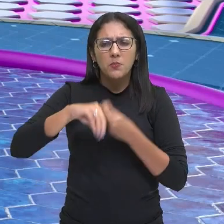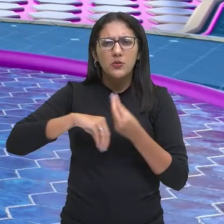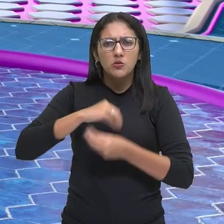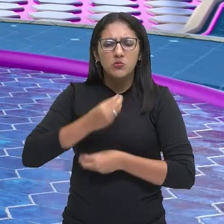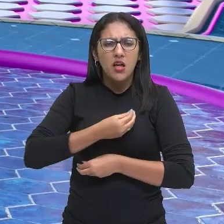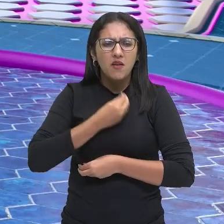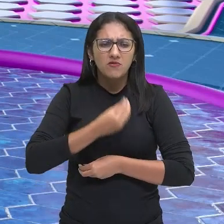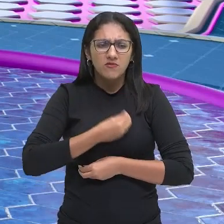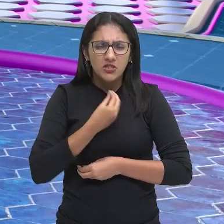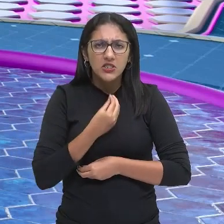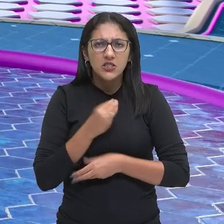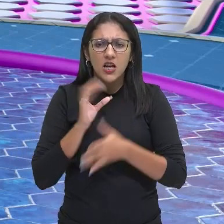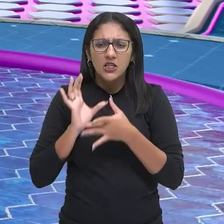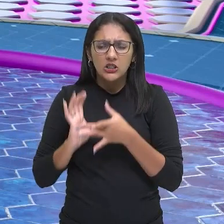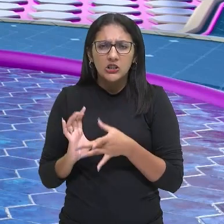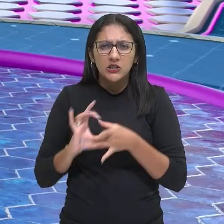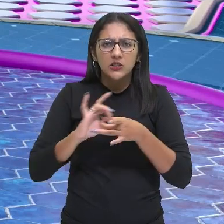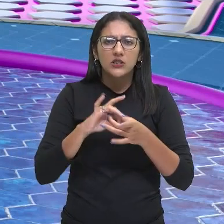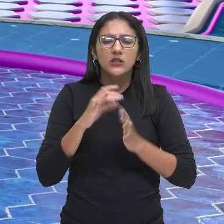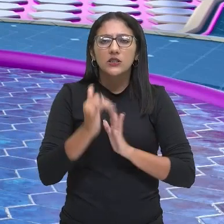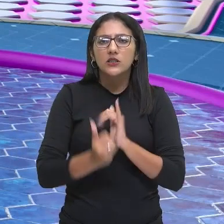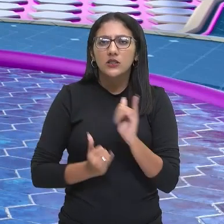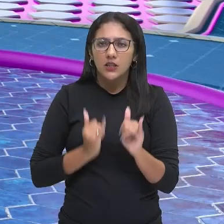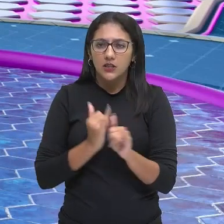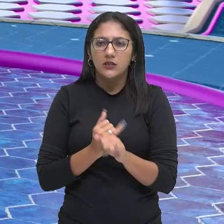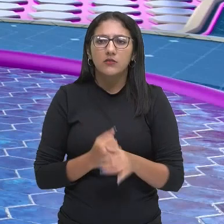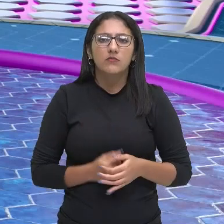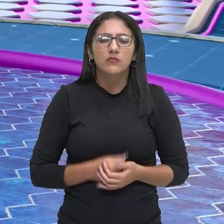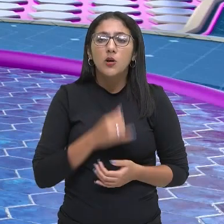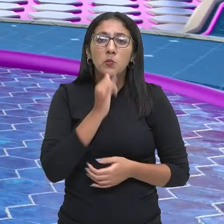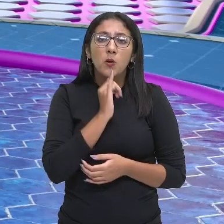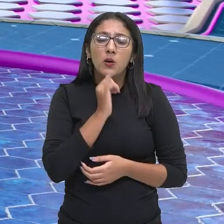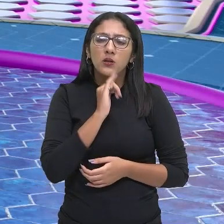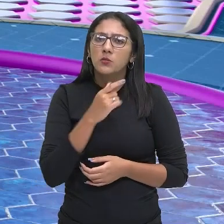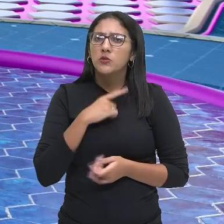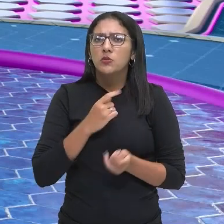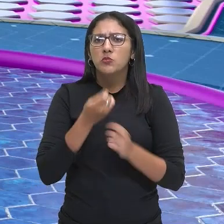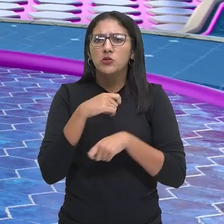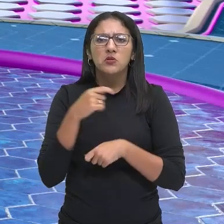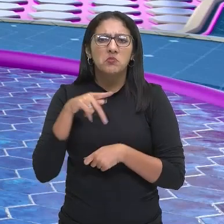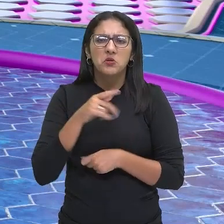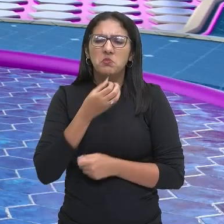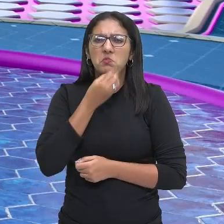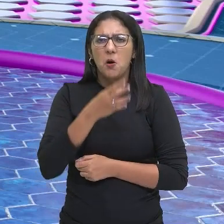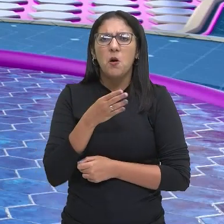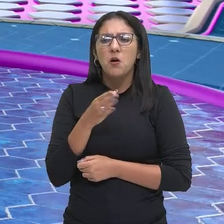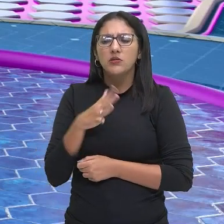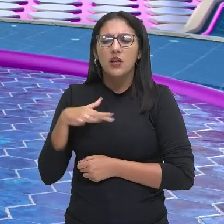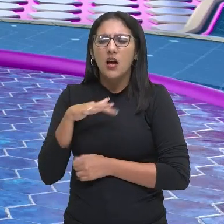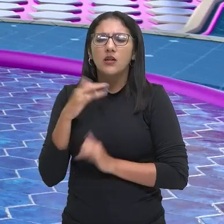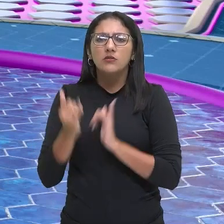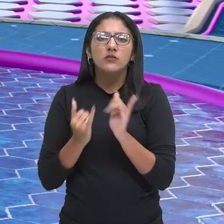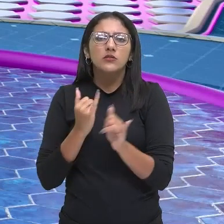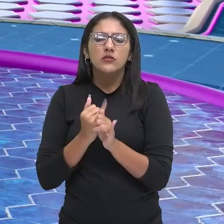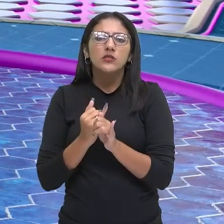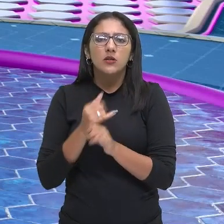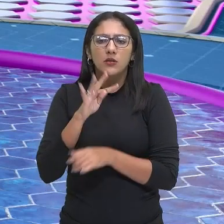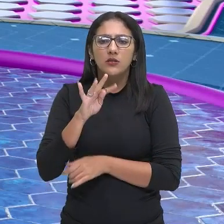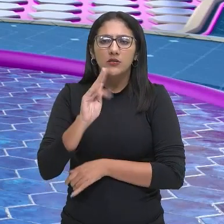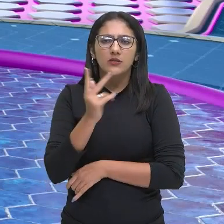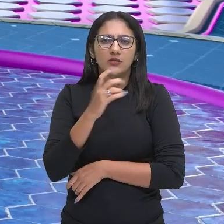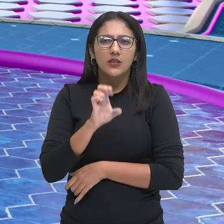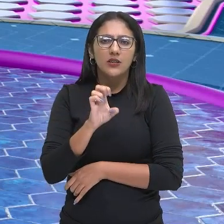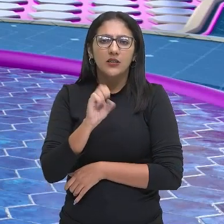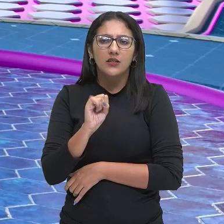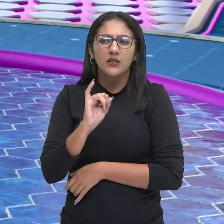real dentro do mundo virtual. Por exemplo, você pode se tornar uma pessoa bem-sucedida dentro do jogo The Sims, que eu citei agora há pouco